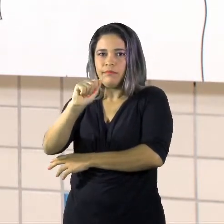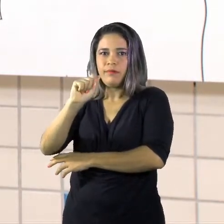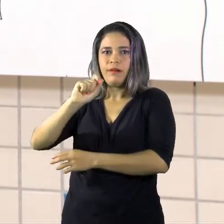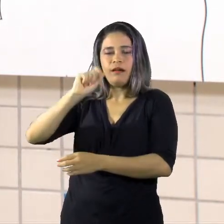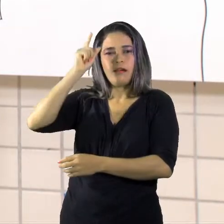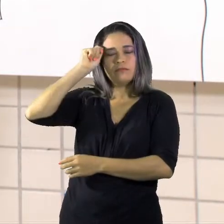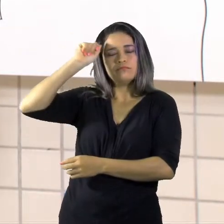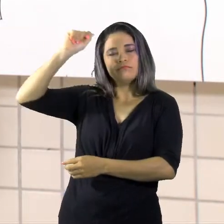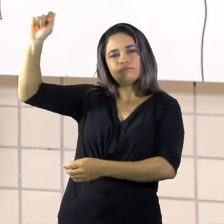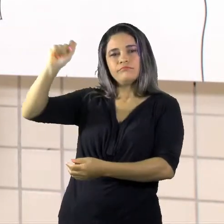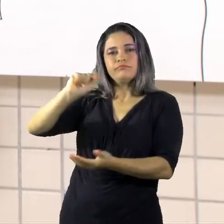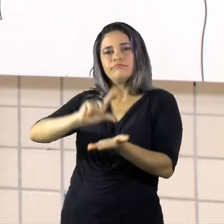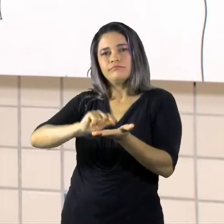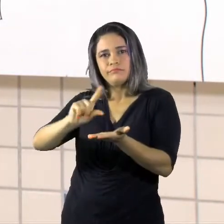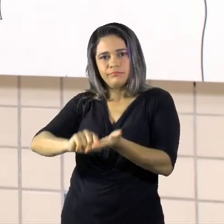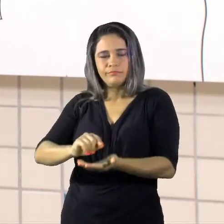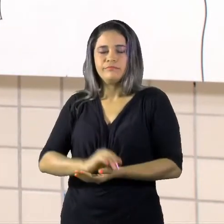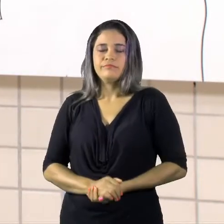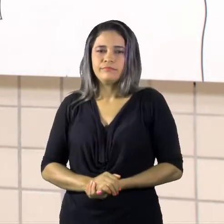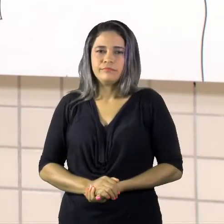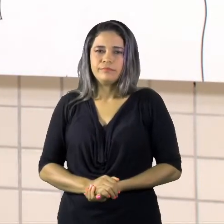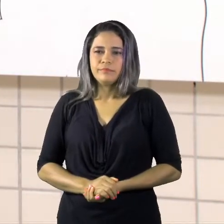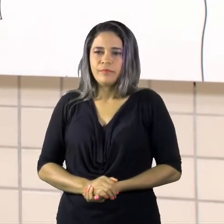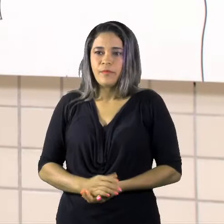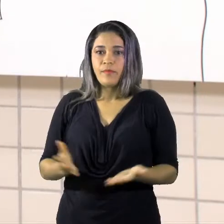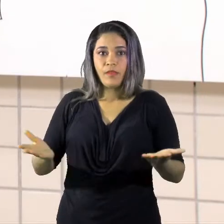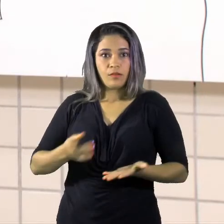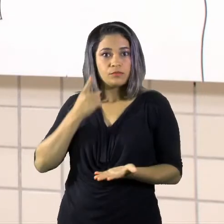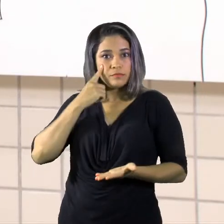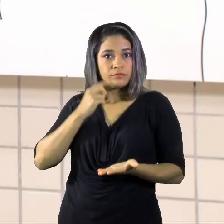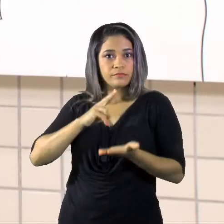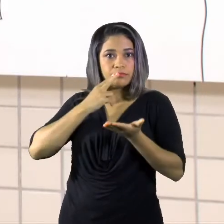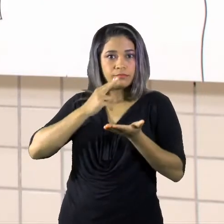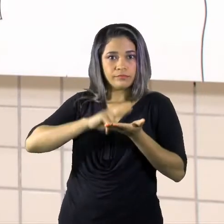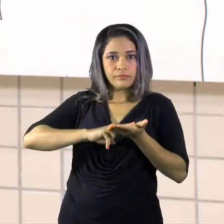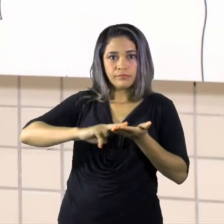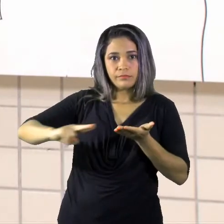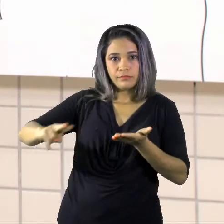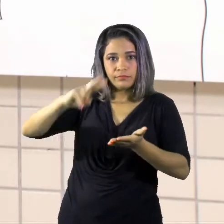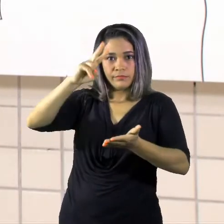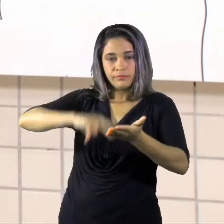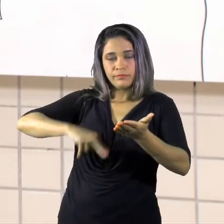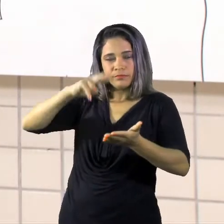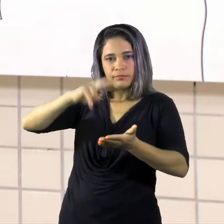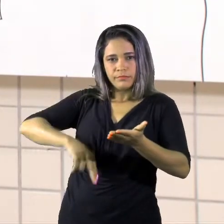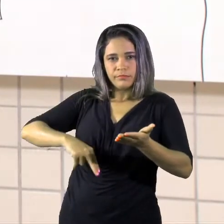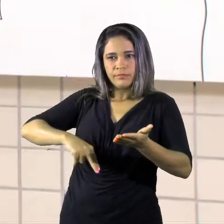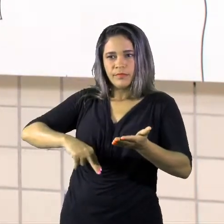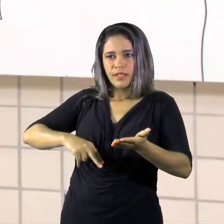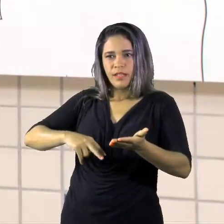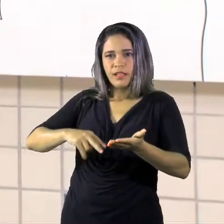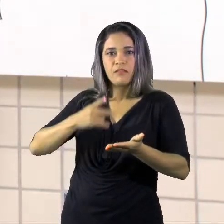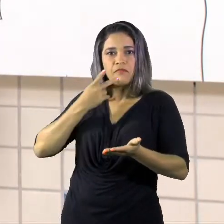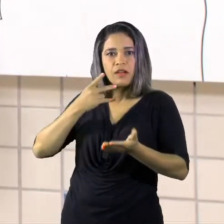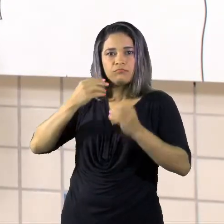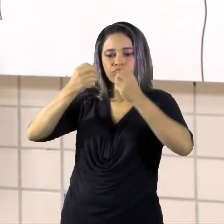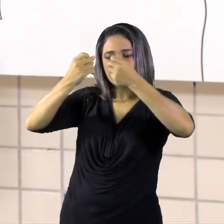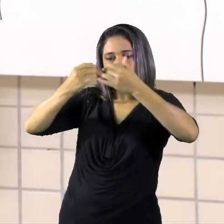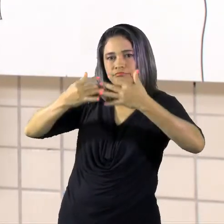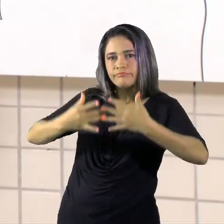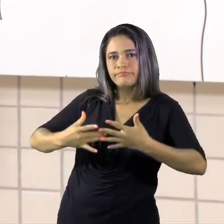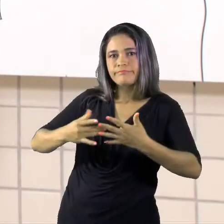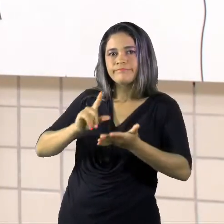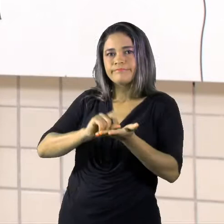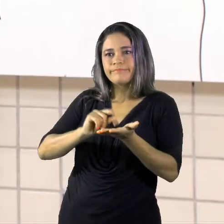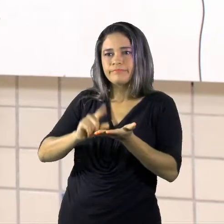artigo. Agora nós iremos ler a carta do leitor, que vai comentar esse artigo.